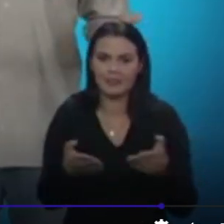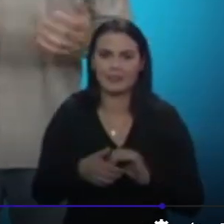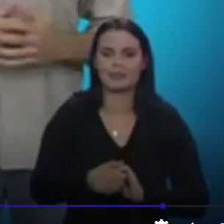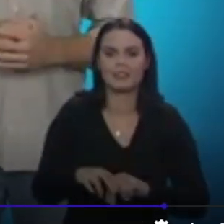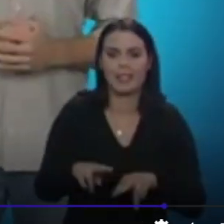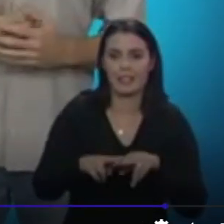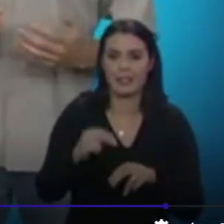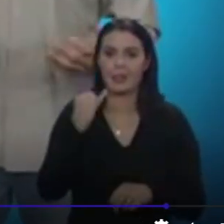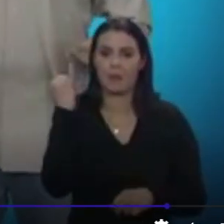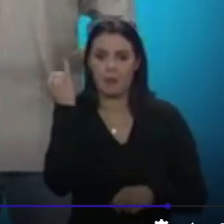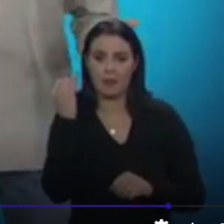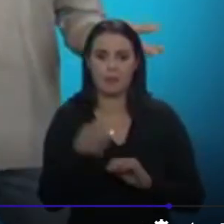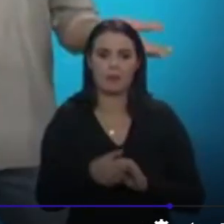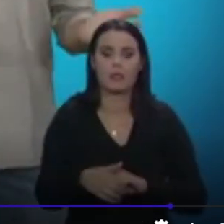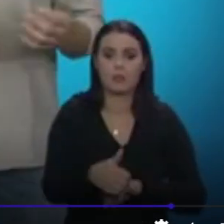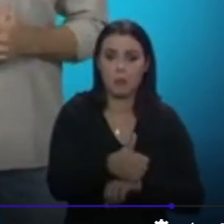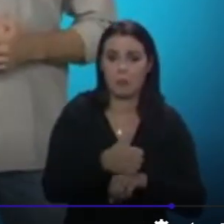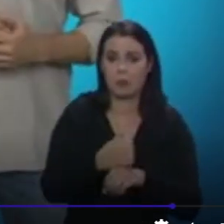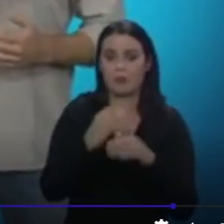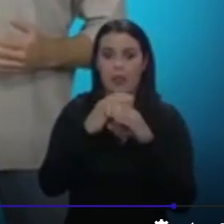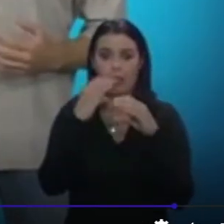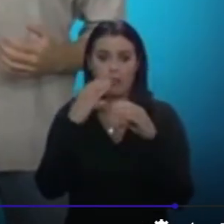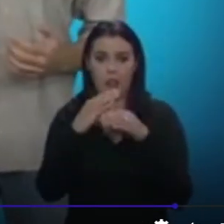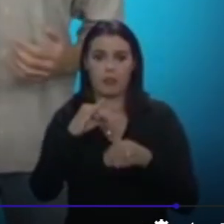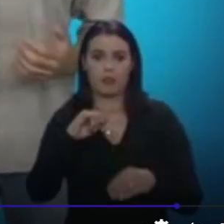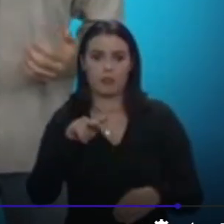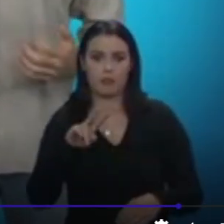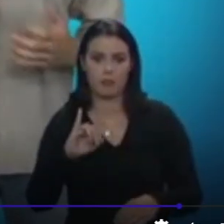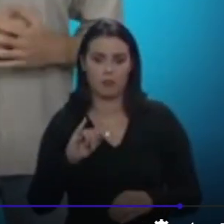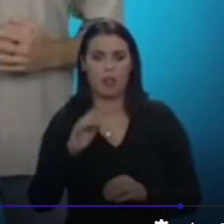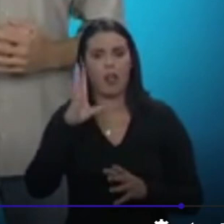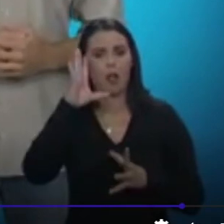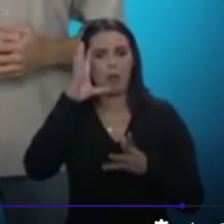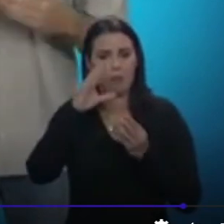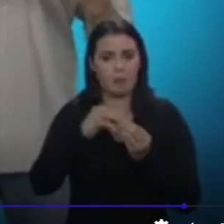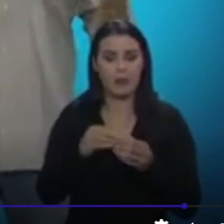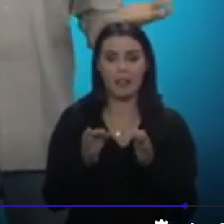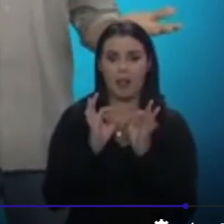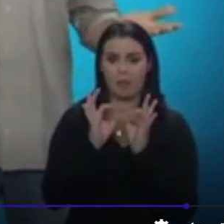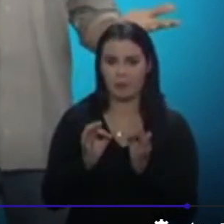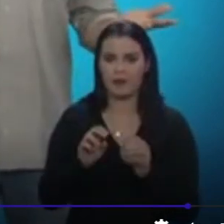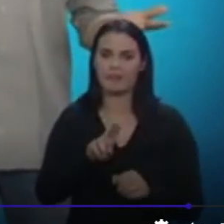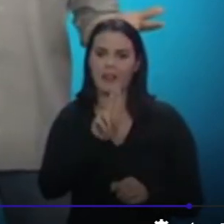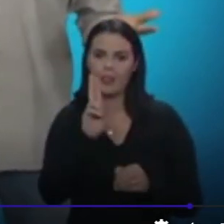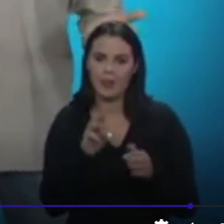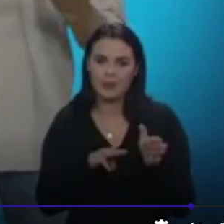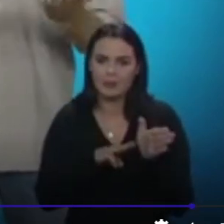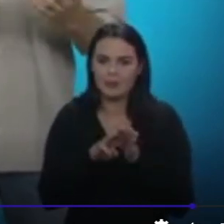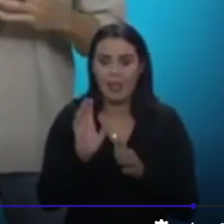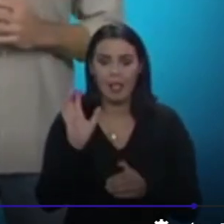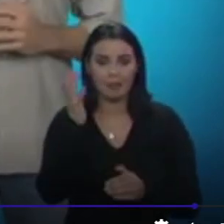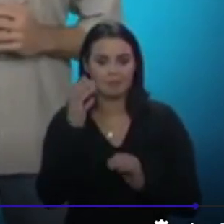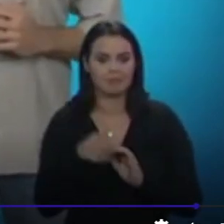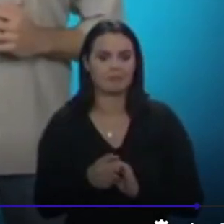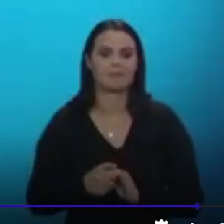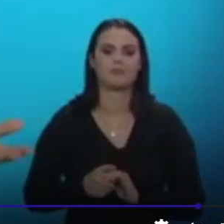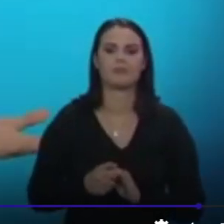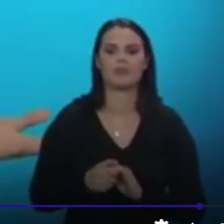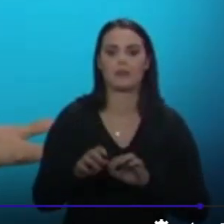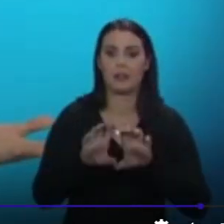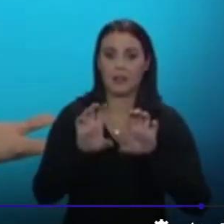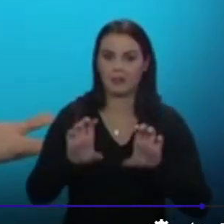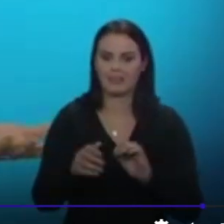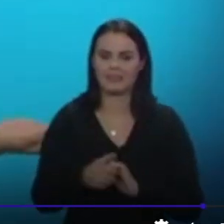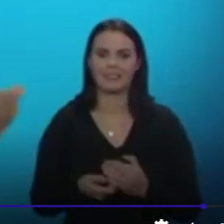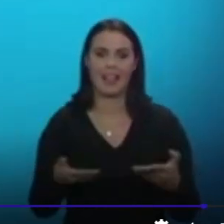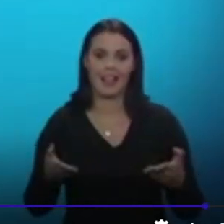Então, é importante que profissionais da engenharia civil compreendam bem o uso desses métodos na resolução de estruturas hiperestáticas. Bom,